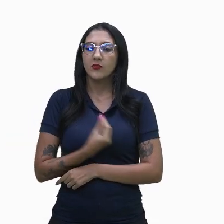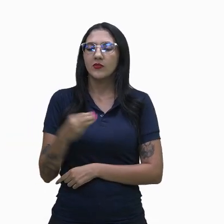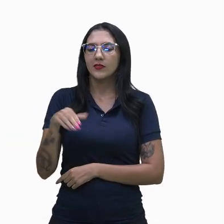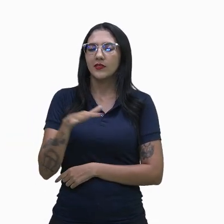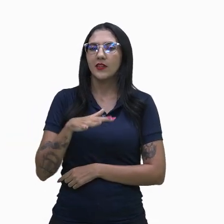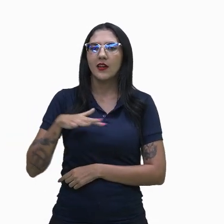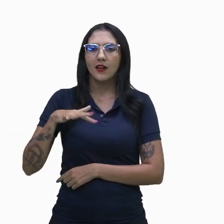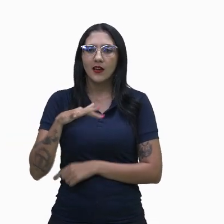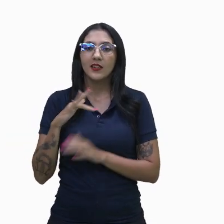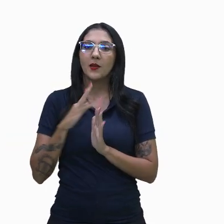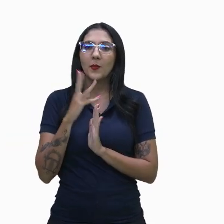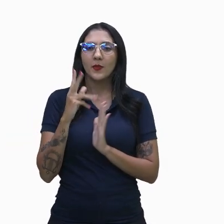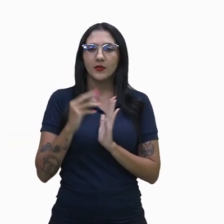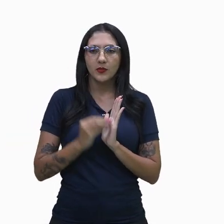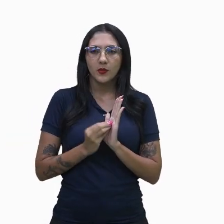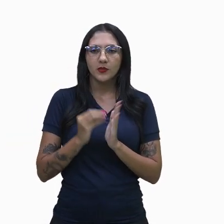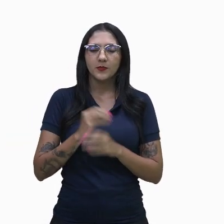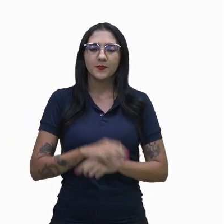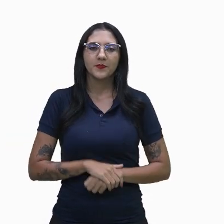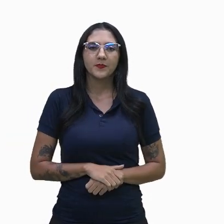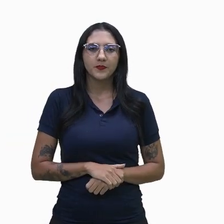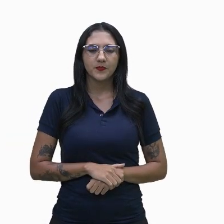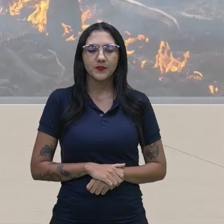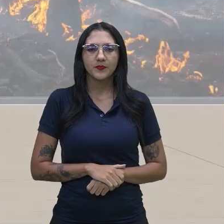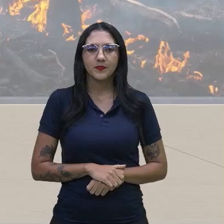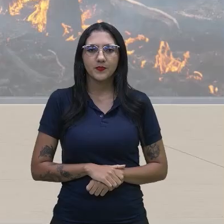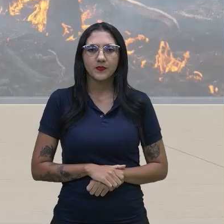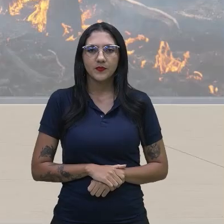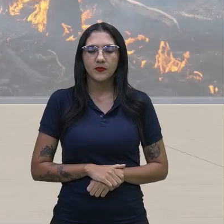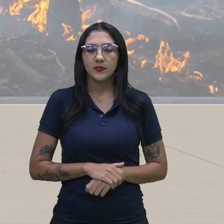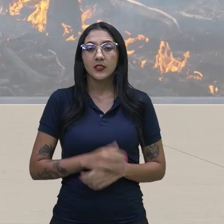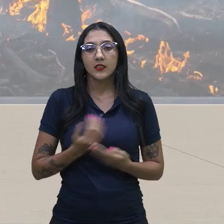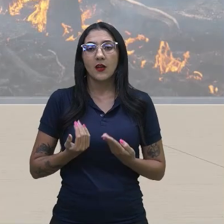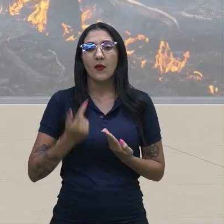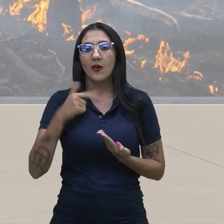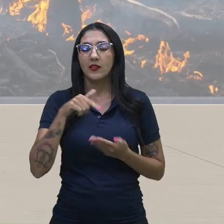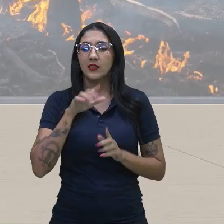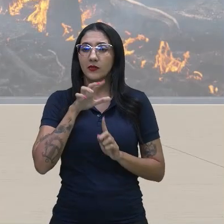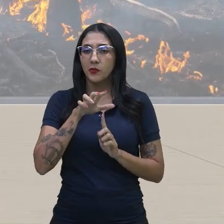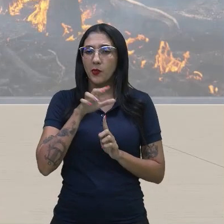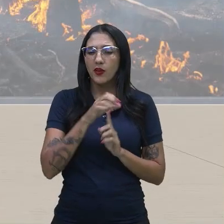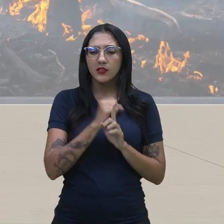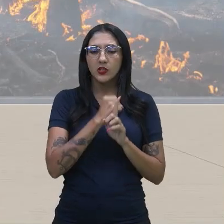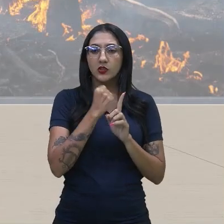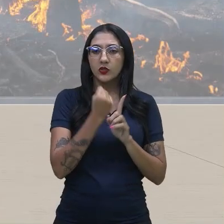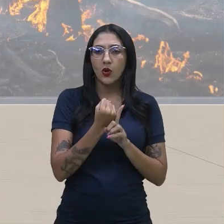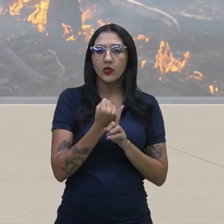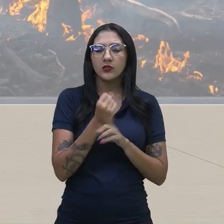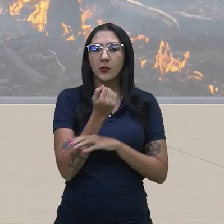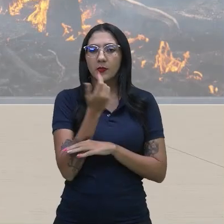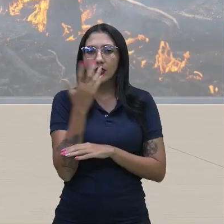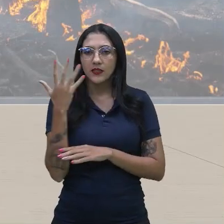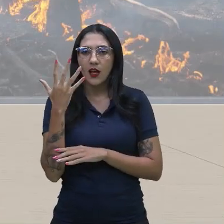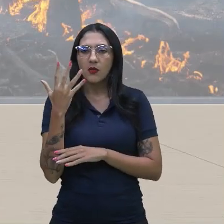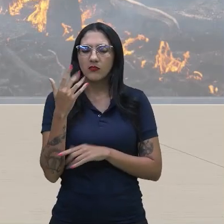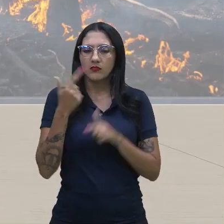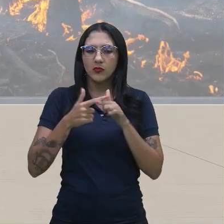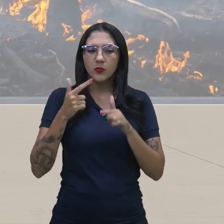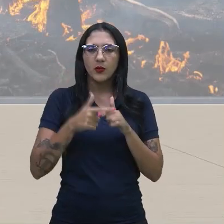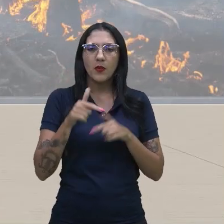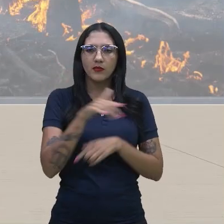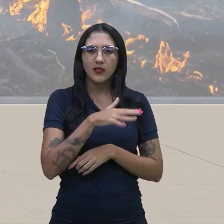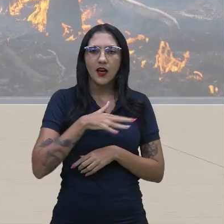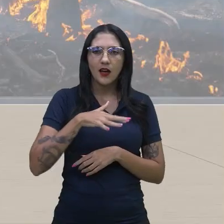dentro da Amazônia. Então, esses impactos socioambientais, eles são socioambientais porque, além de prejudicar o ambiente, né,